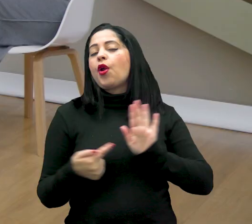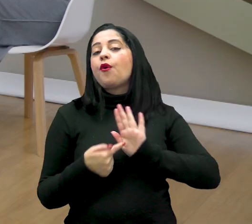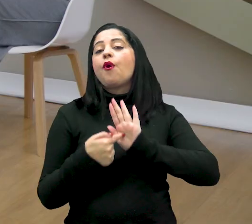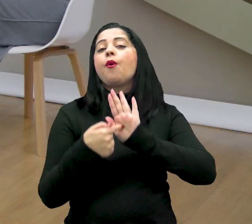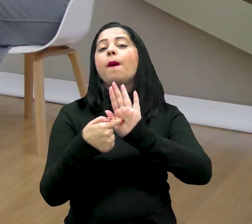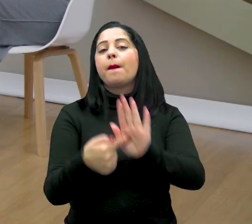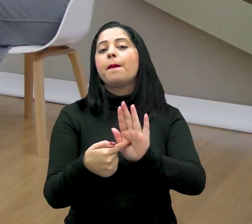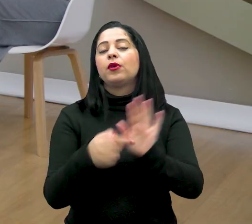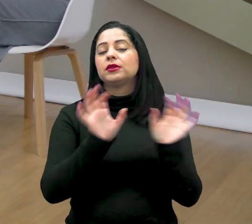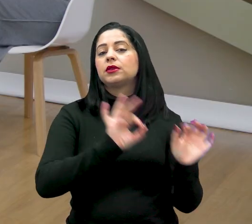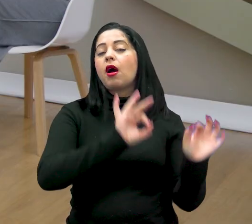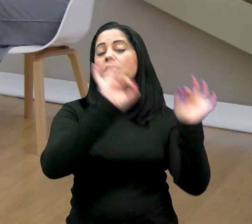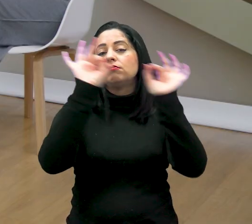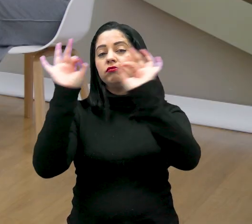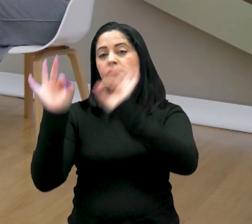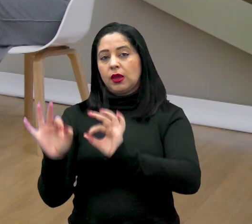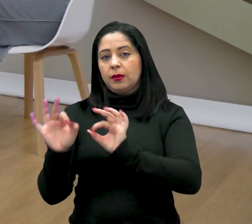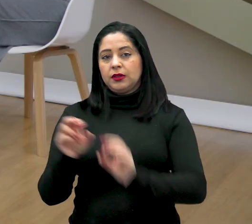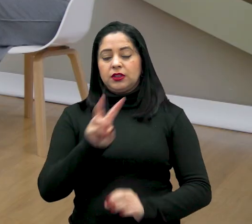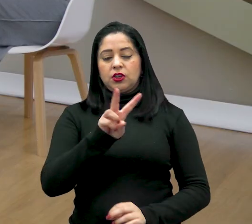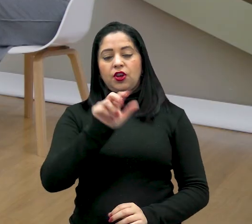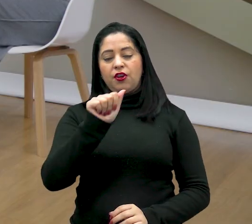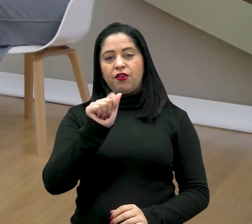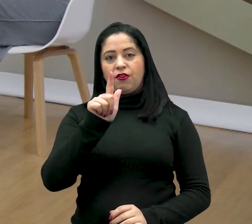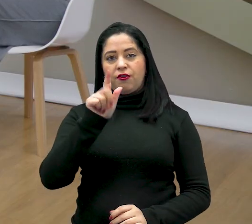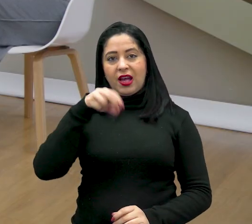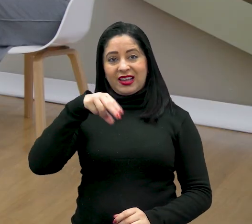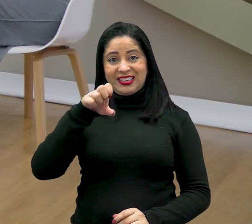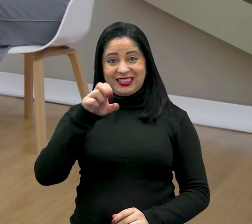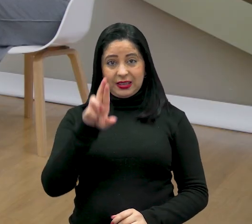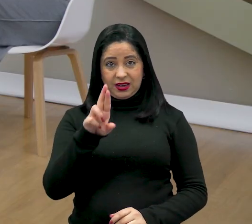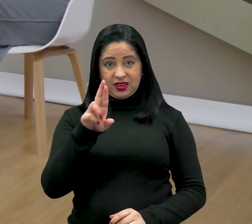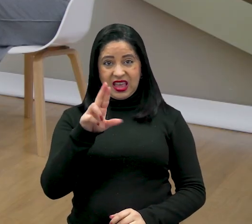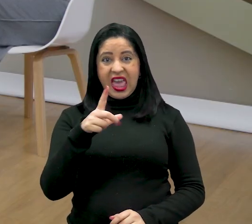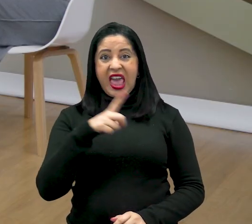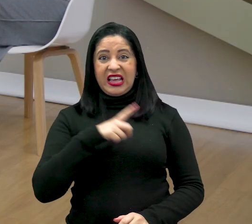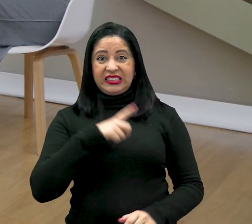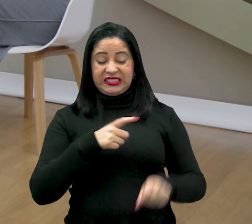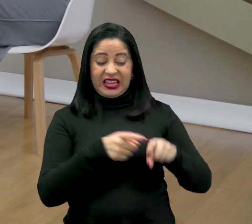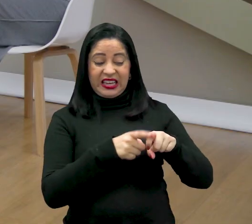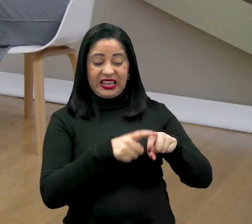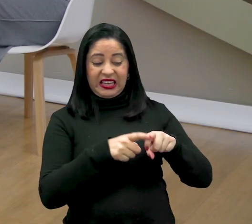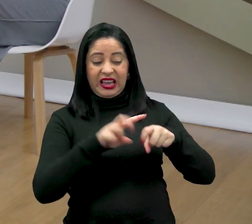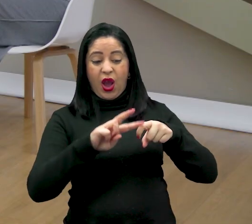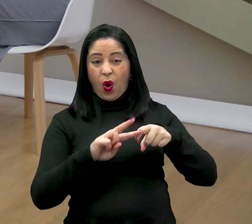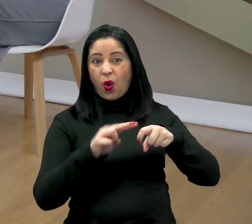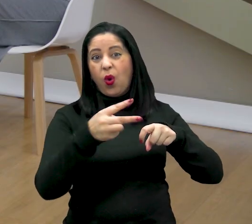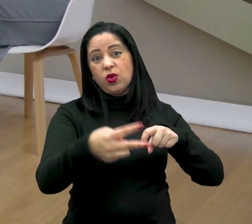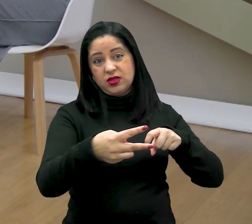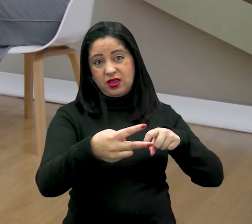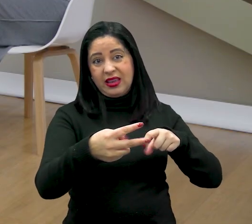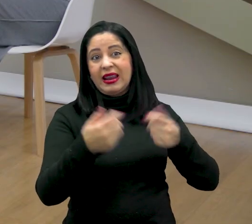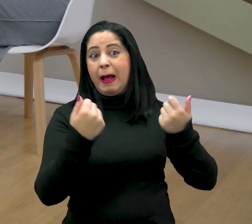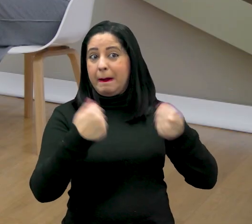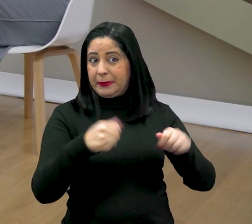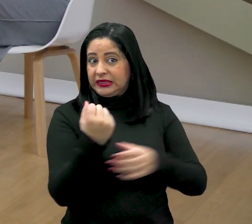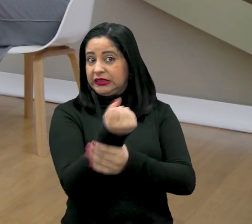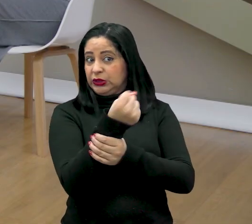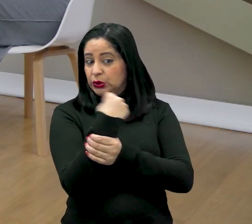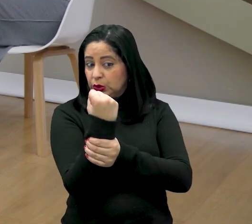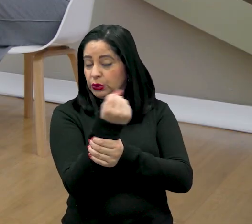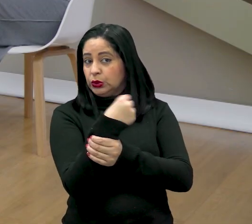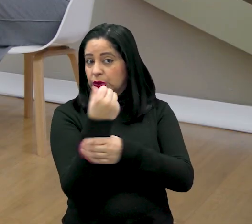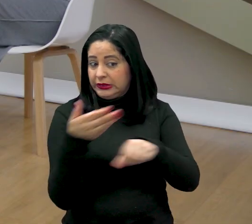gente vai agora acompanhar uma reportagem que vai mostrar o caso do Wagner. Ele sofreu uma lesão, teve consequências e precisou inclusive de